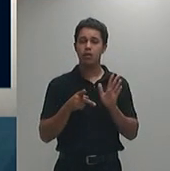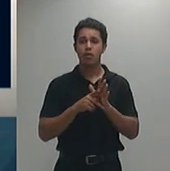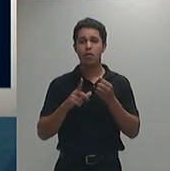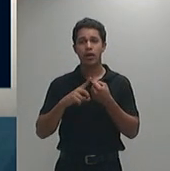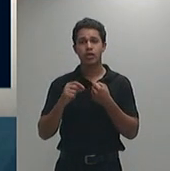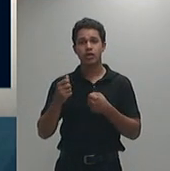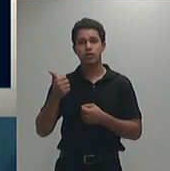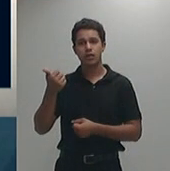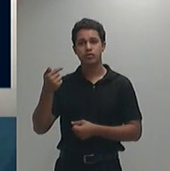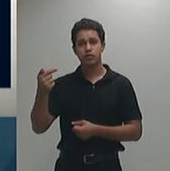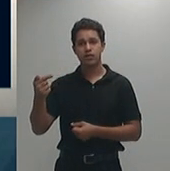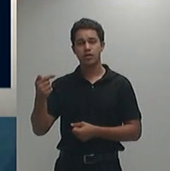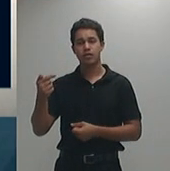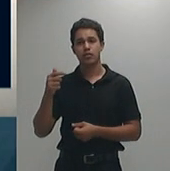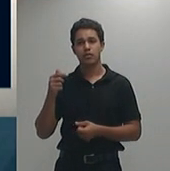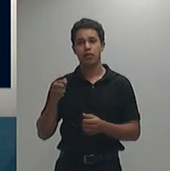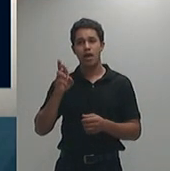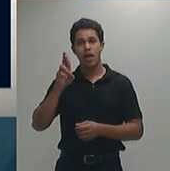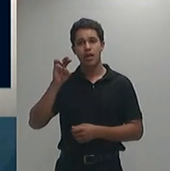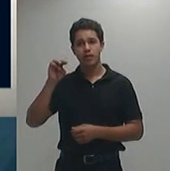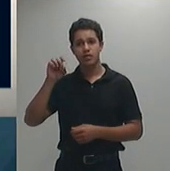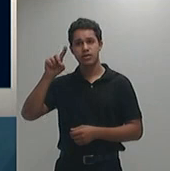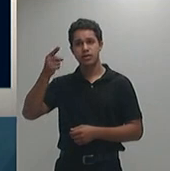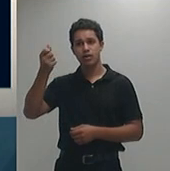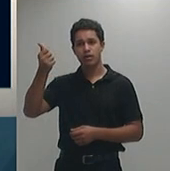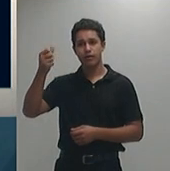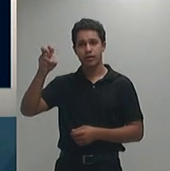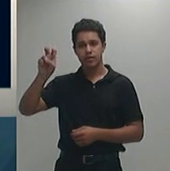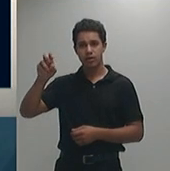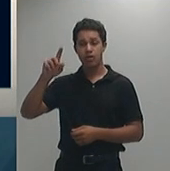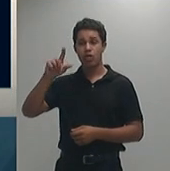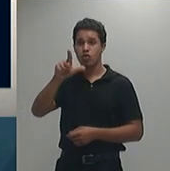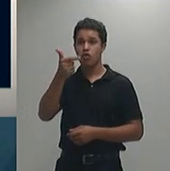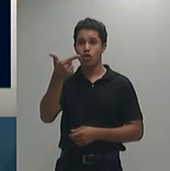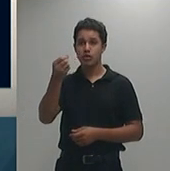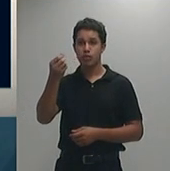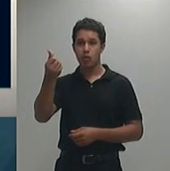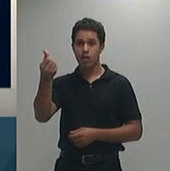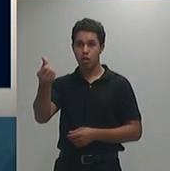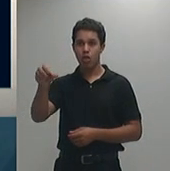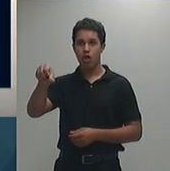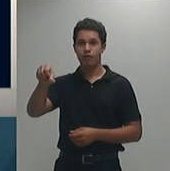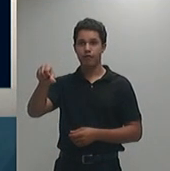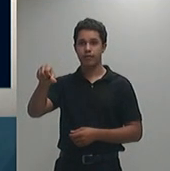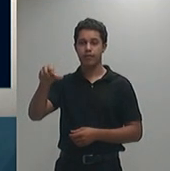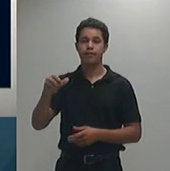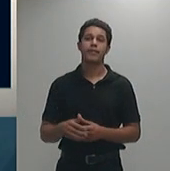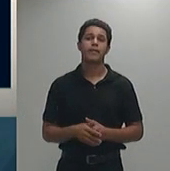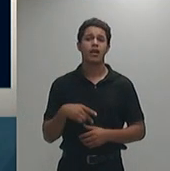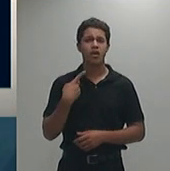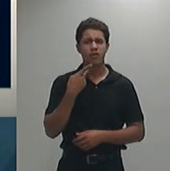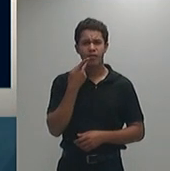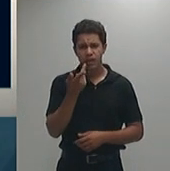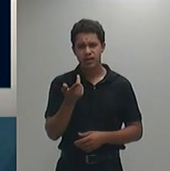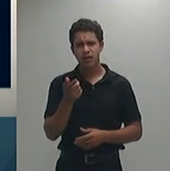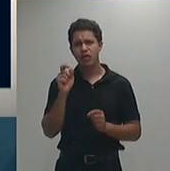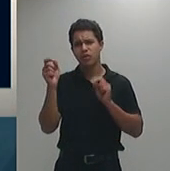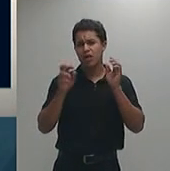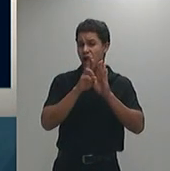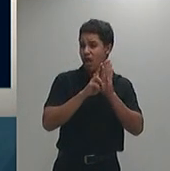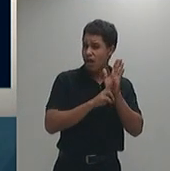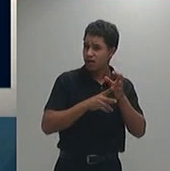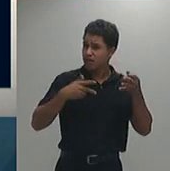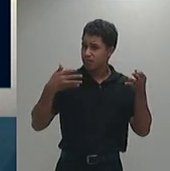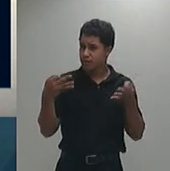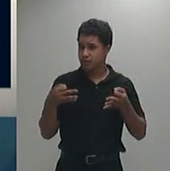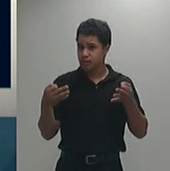do INSS 195/2009 Eu mencionei aqui quais os requisitos objetivos